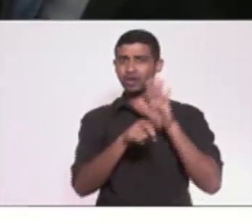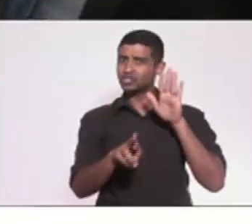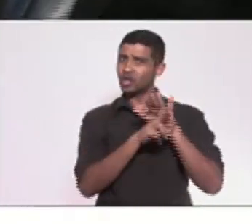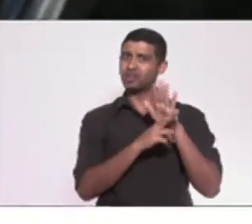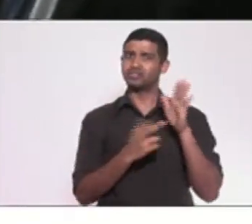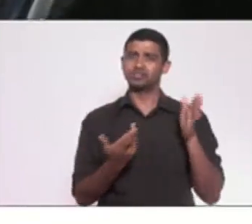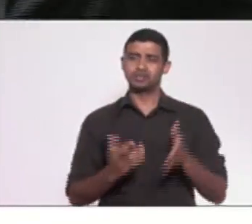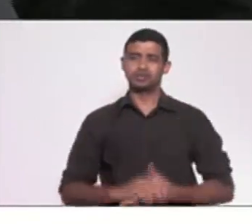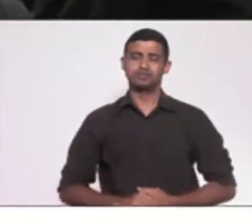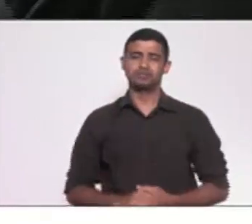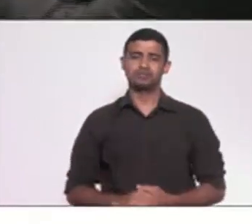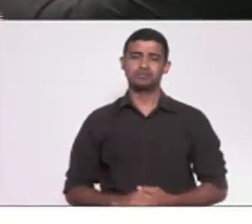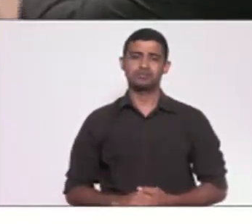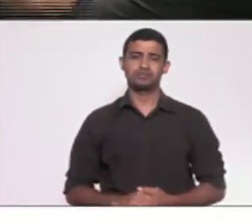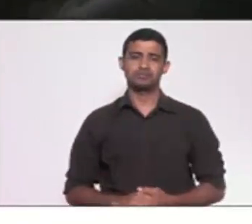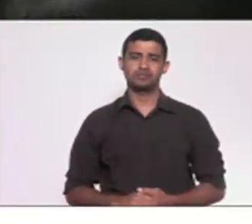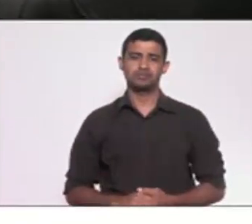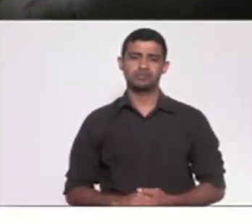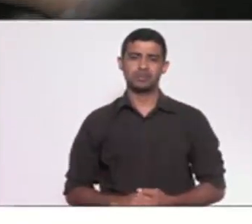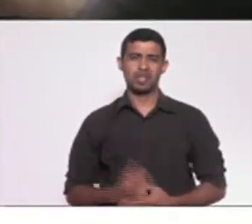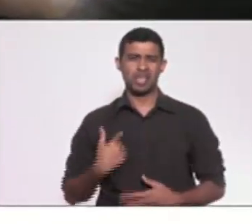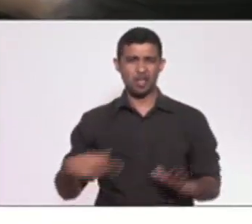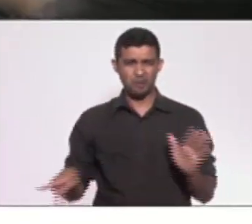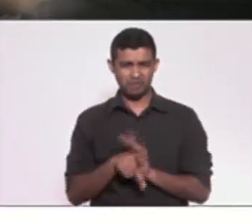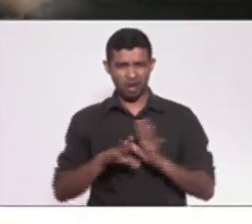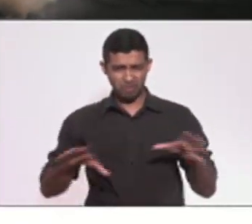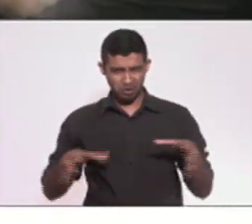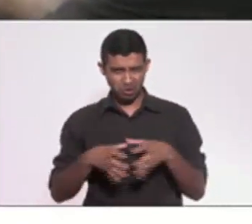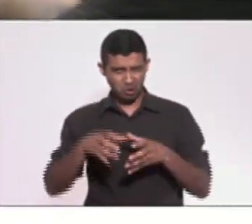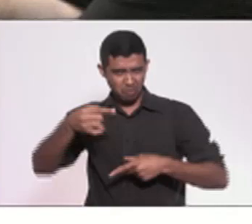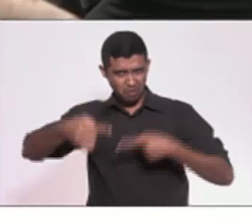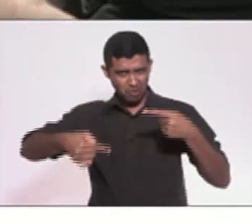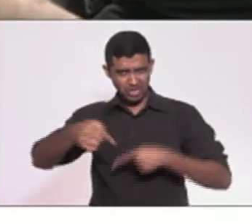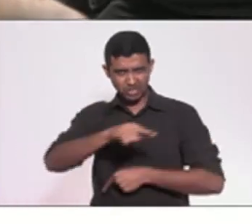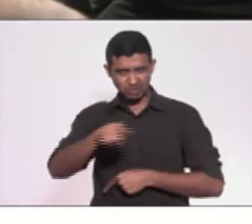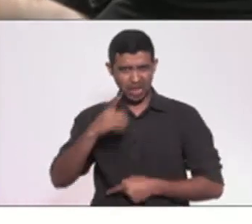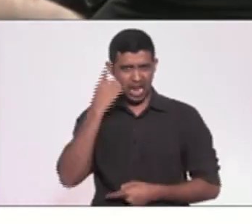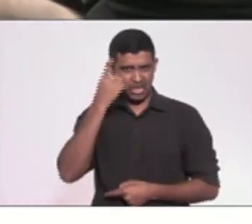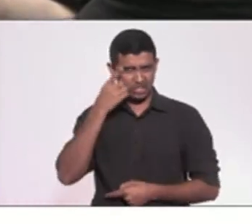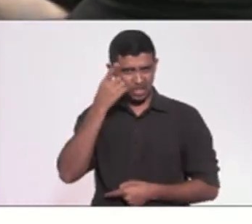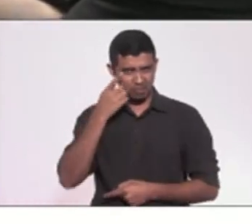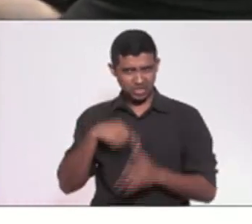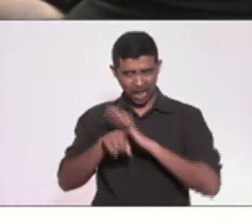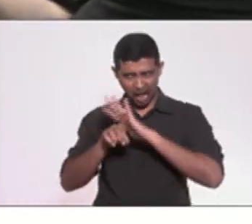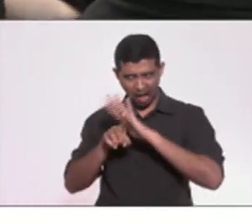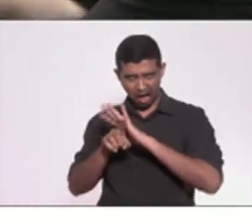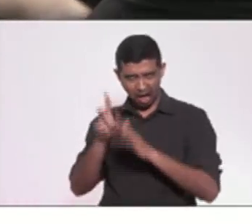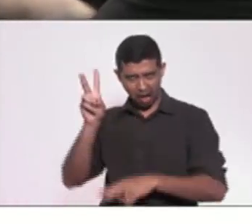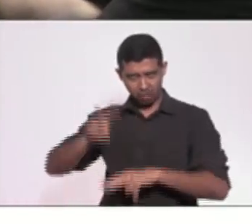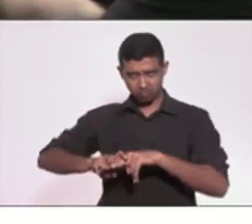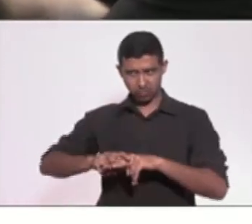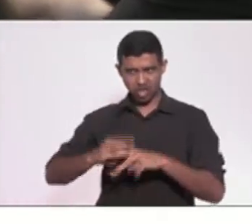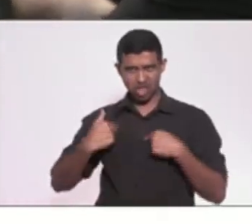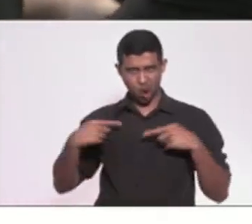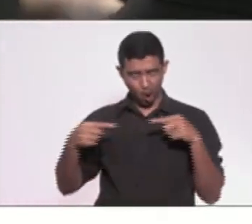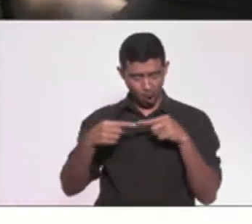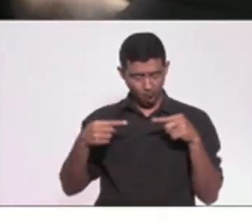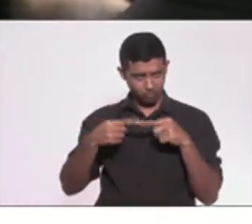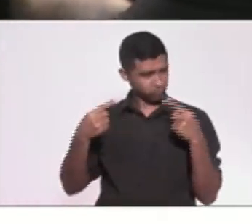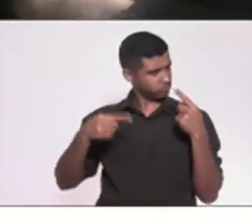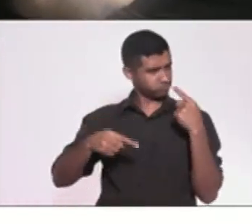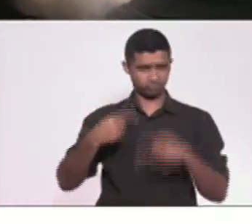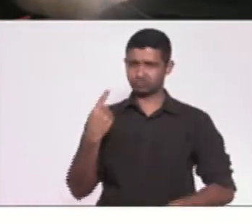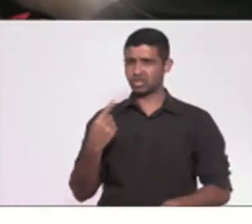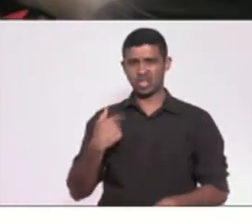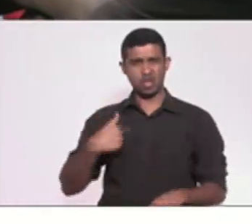resolução. Não fiz parte do grupo político dos deputados investigados, não fiz parte da